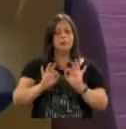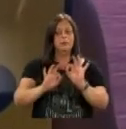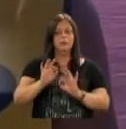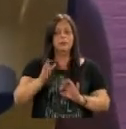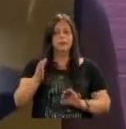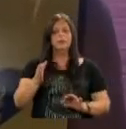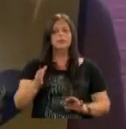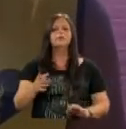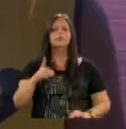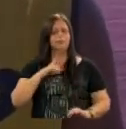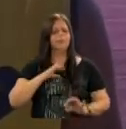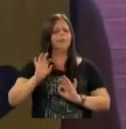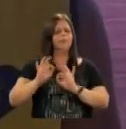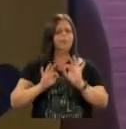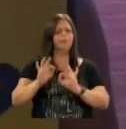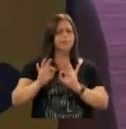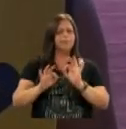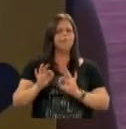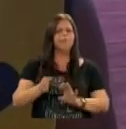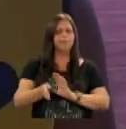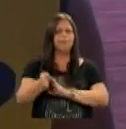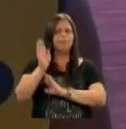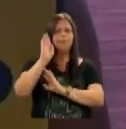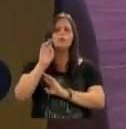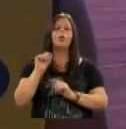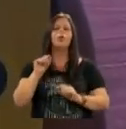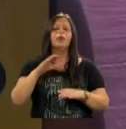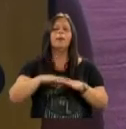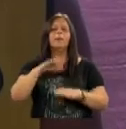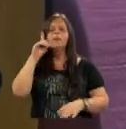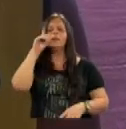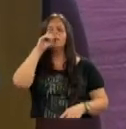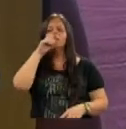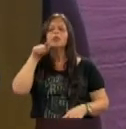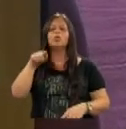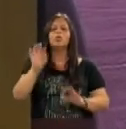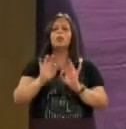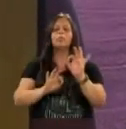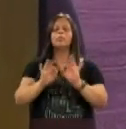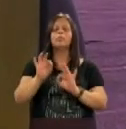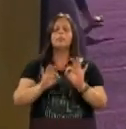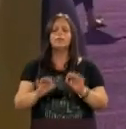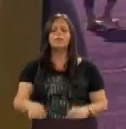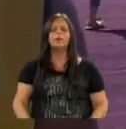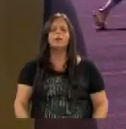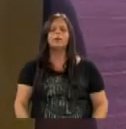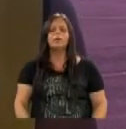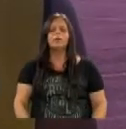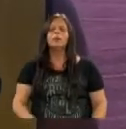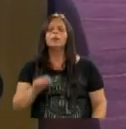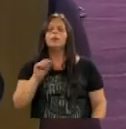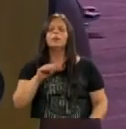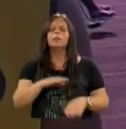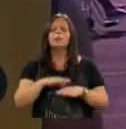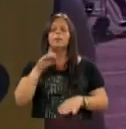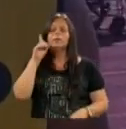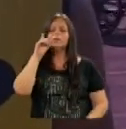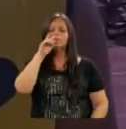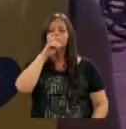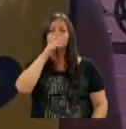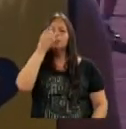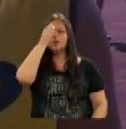todo mundo fala que é mais difícil na sua preparação que mais difícil né